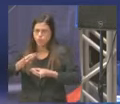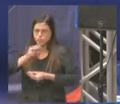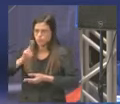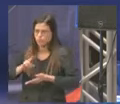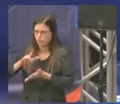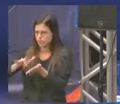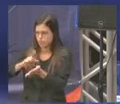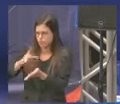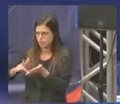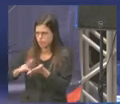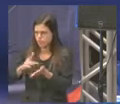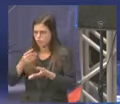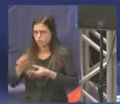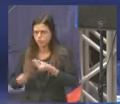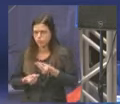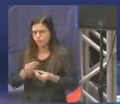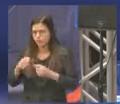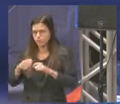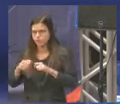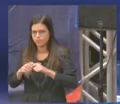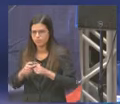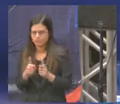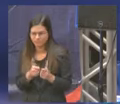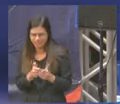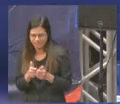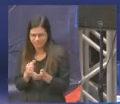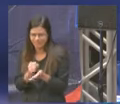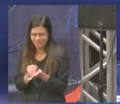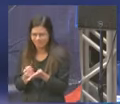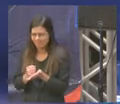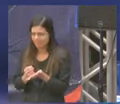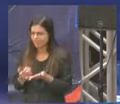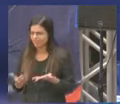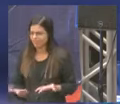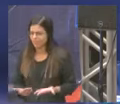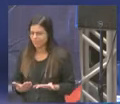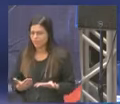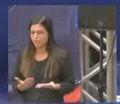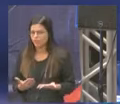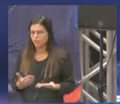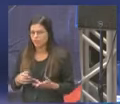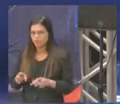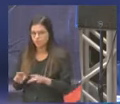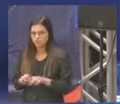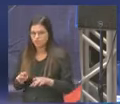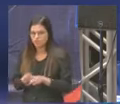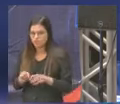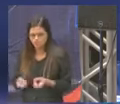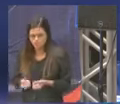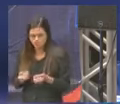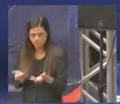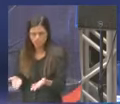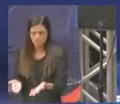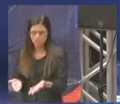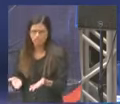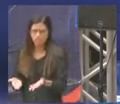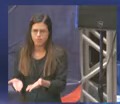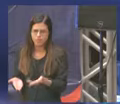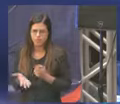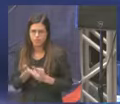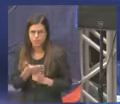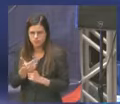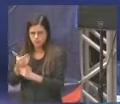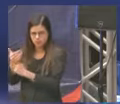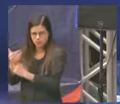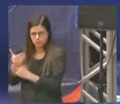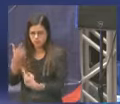é que fariam para jogar, né? Então, assim, a oferta também, né, desse meio, né, para